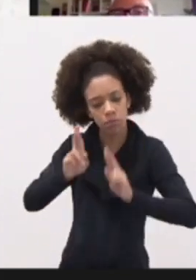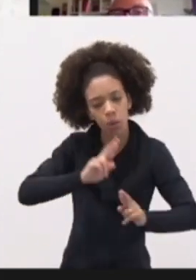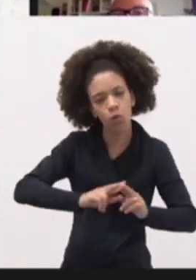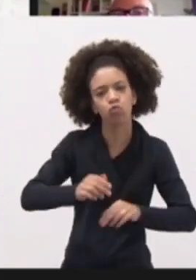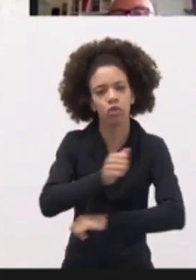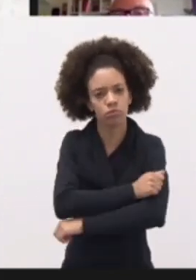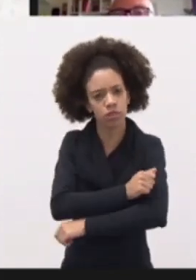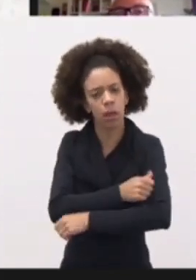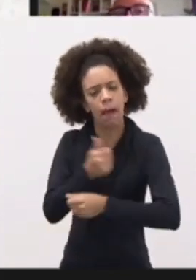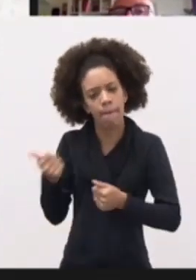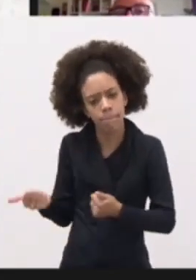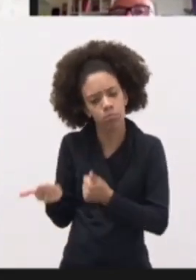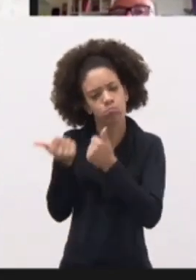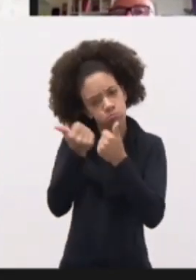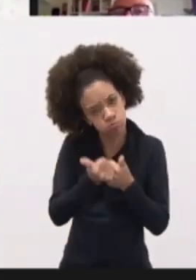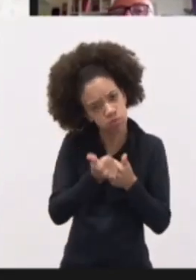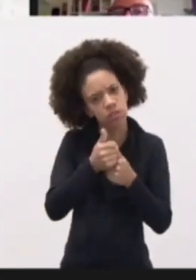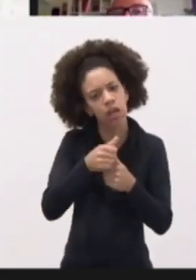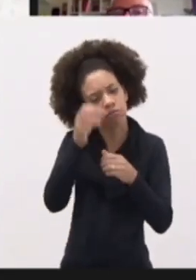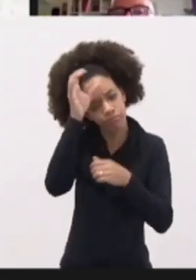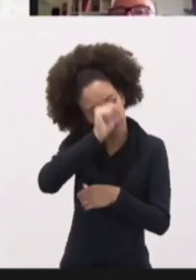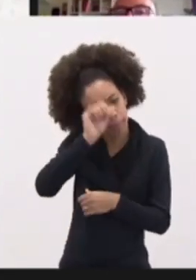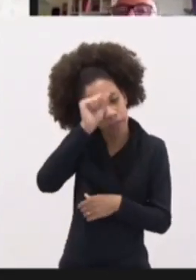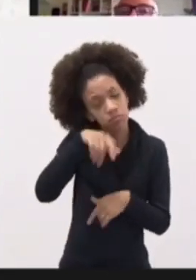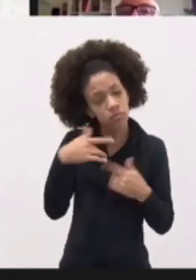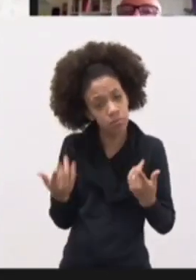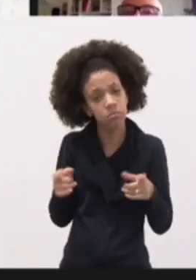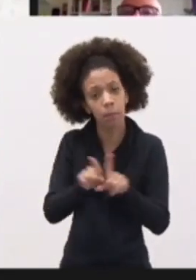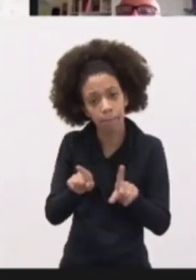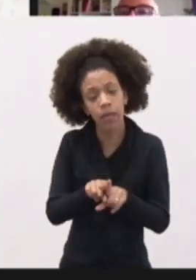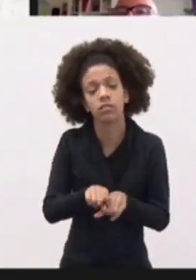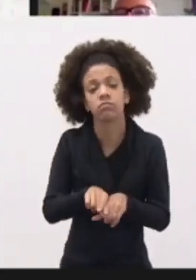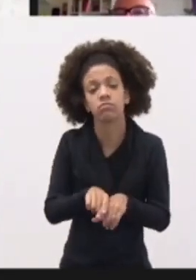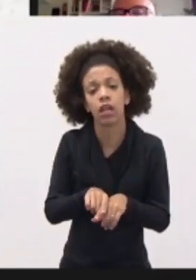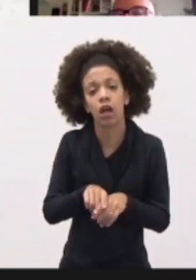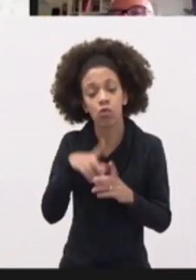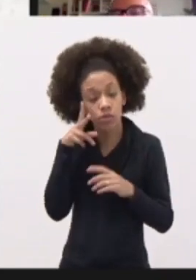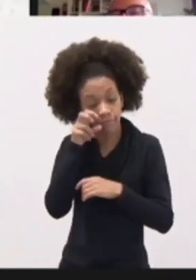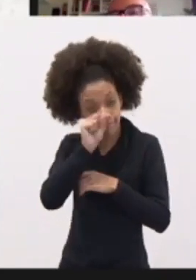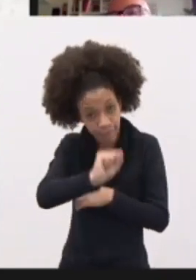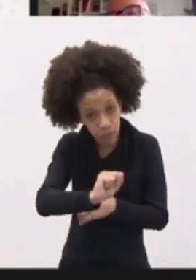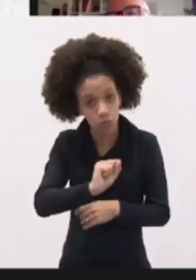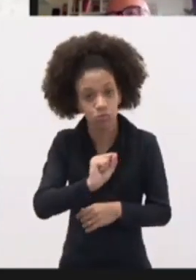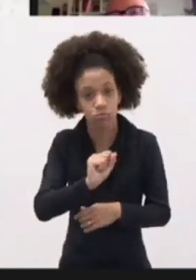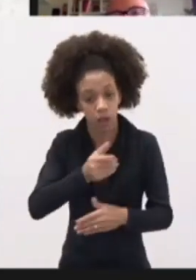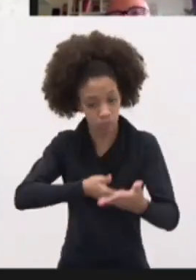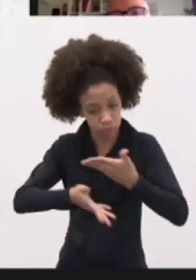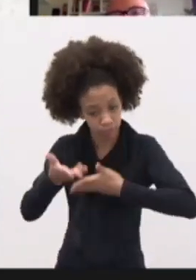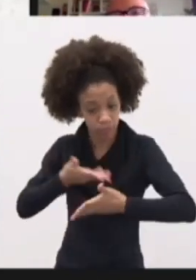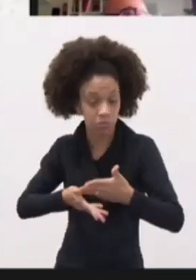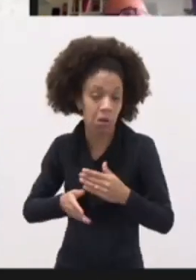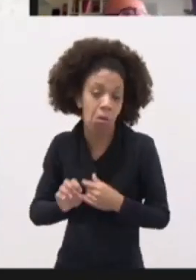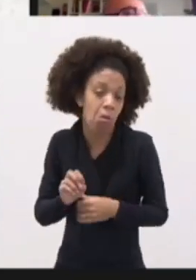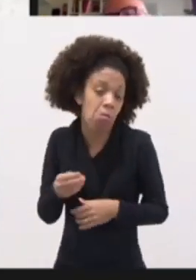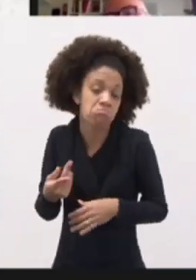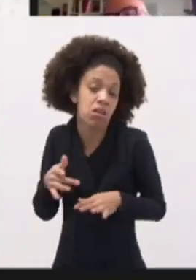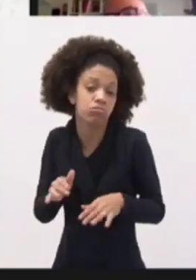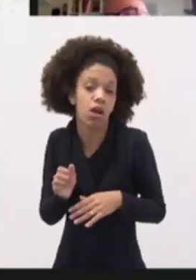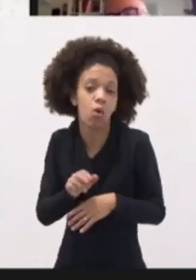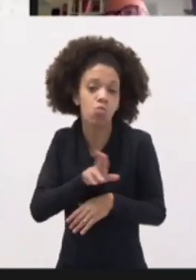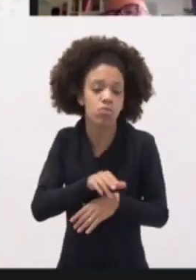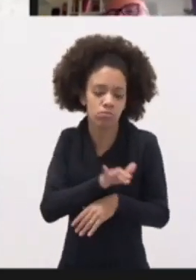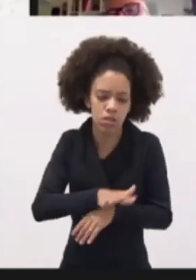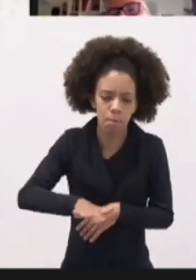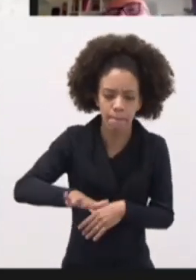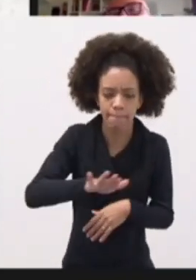apoiá-los na aprendizagem, como também na recuperação ou reforço dos conteúdos, né? Ou seja, ele está usando um espaço digital de